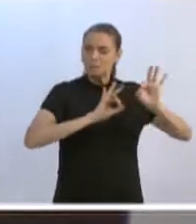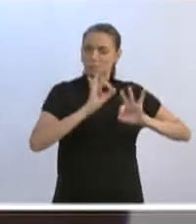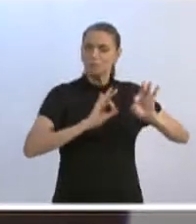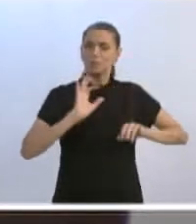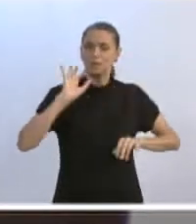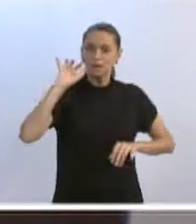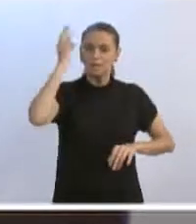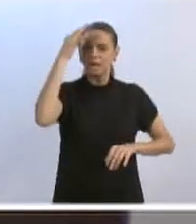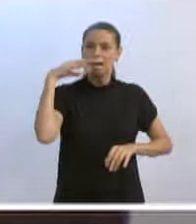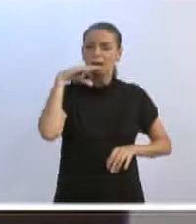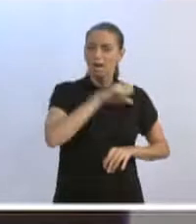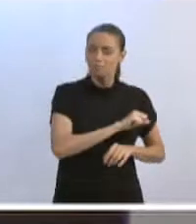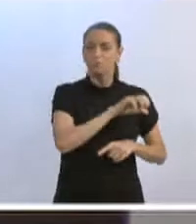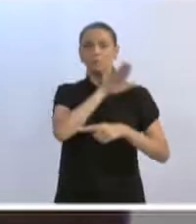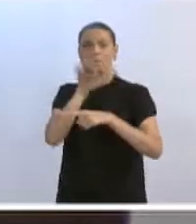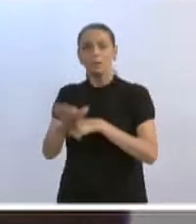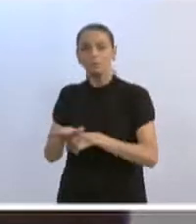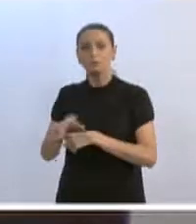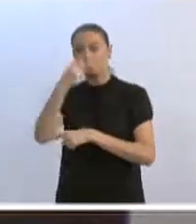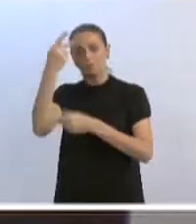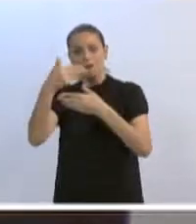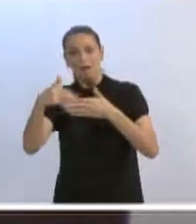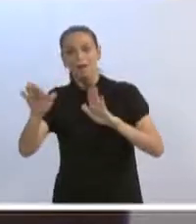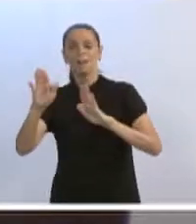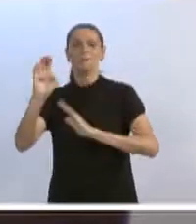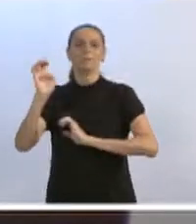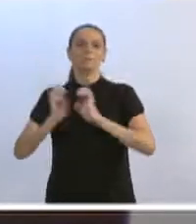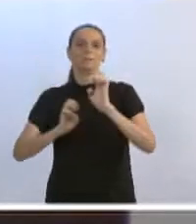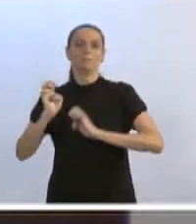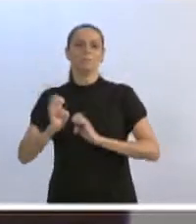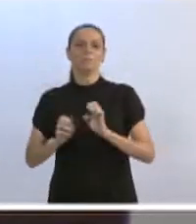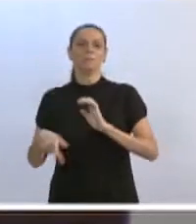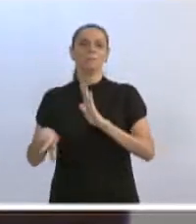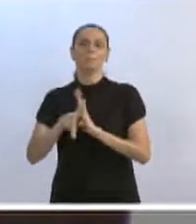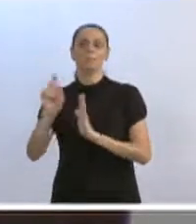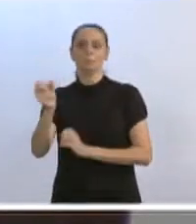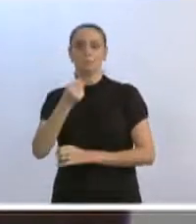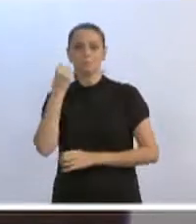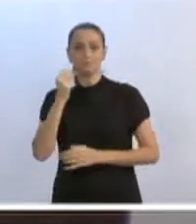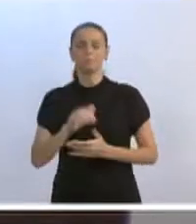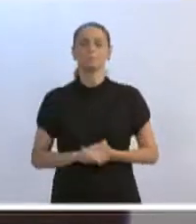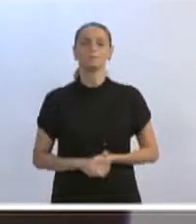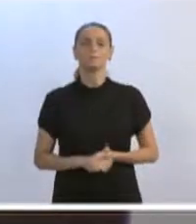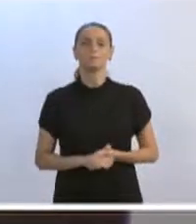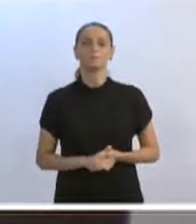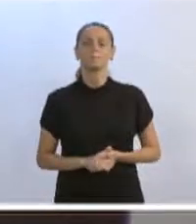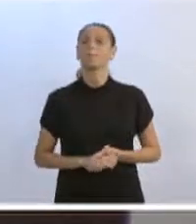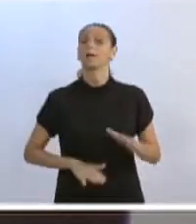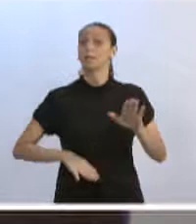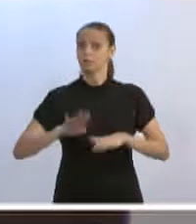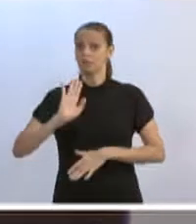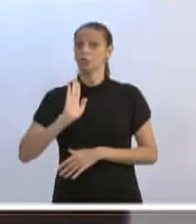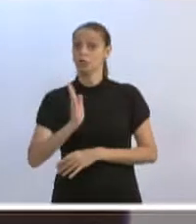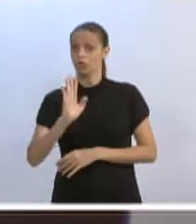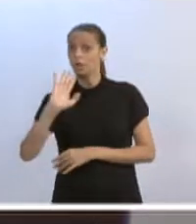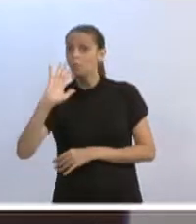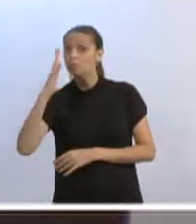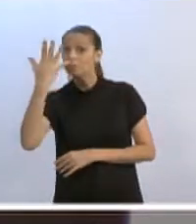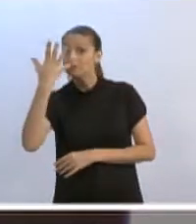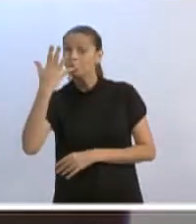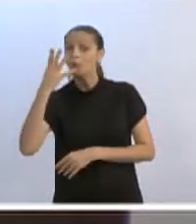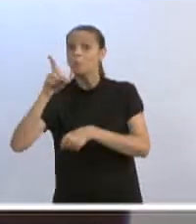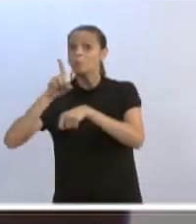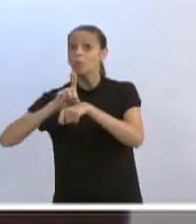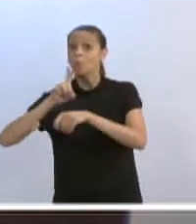que são investimentos que nós podemos deixar de ter aqui na nossa cidade o pior muitas vezes aqui verdade acabou por perder uma empresa que vai para a cidade